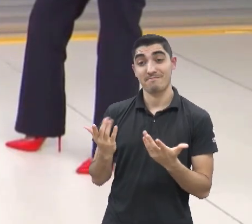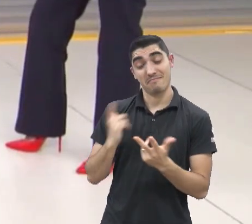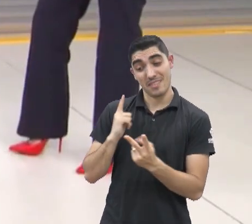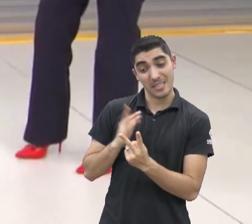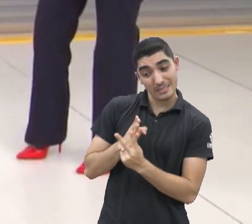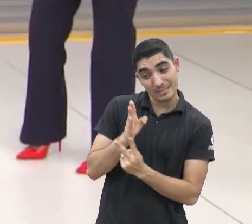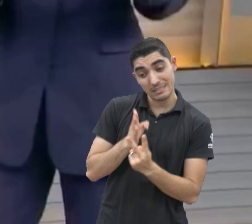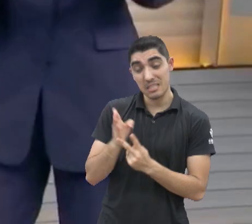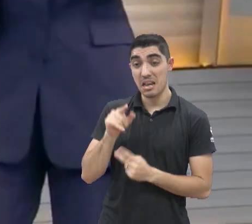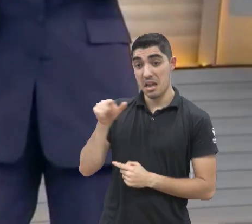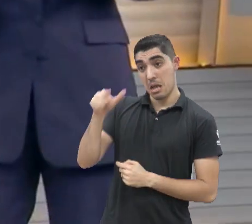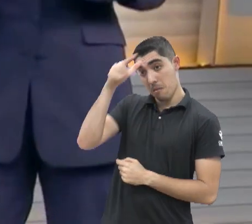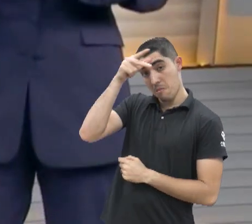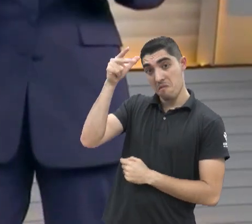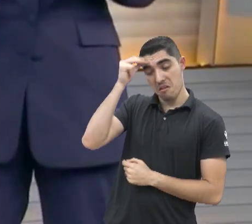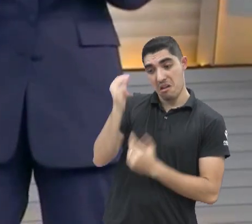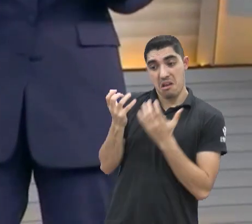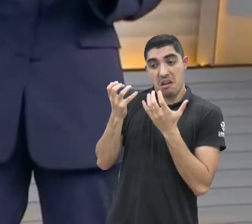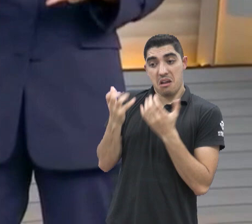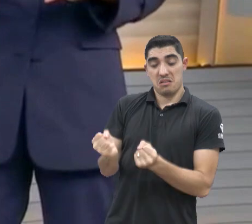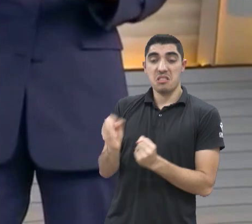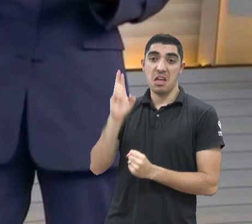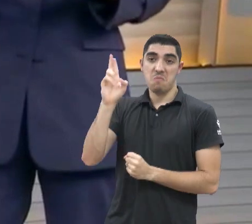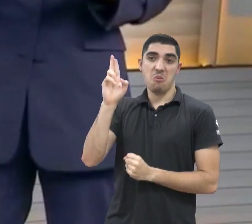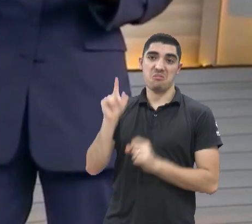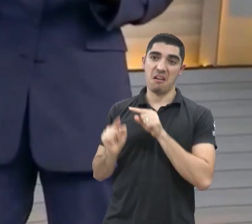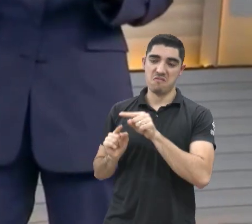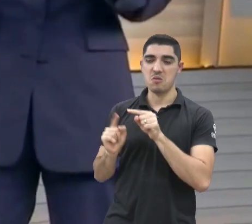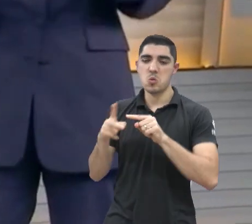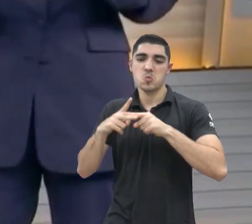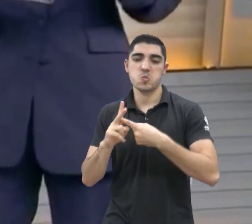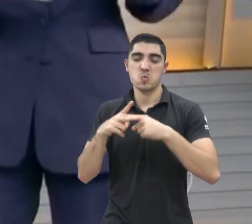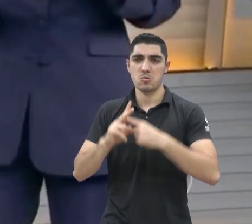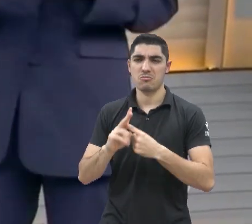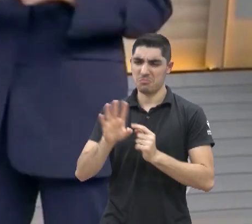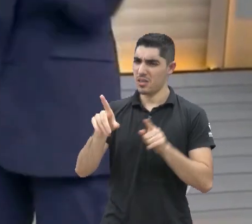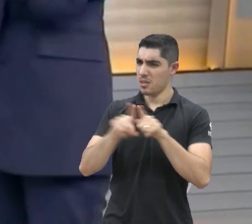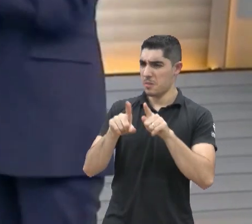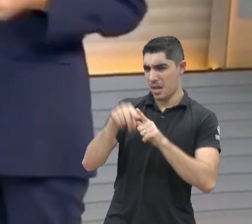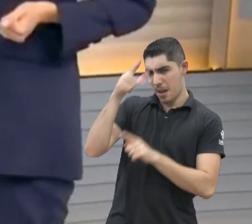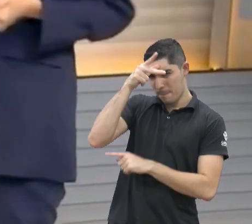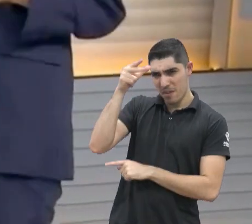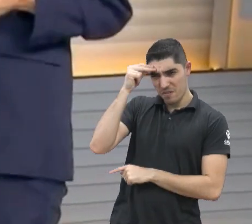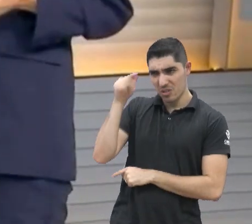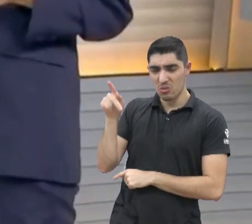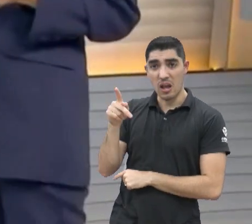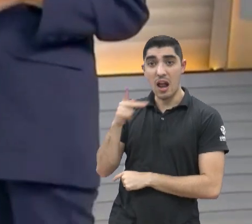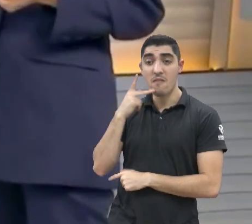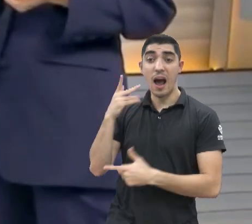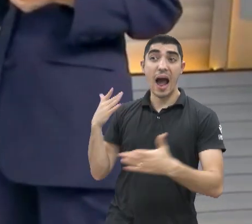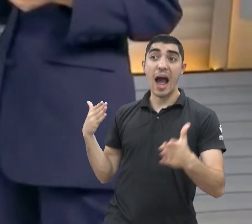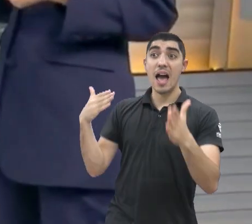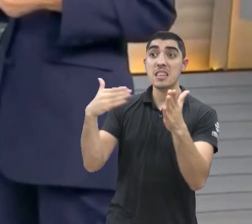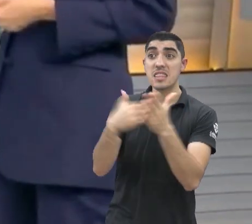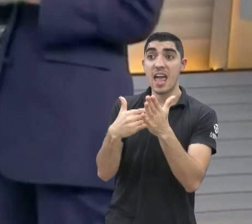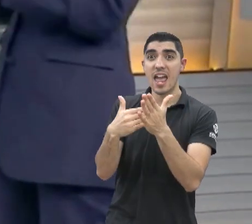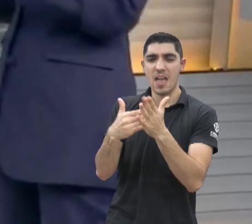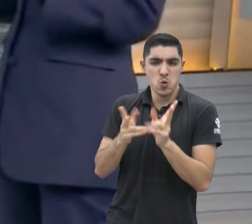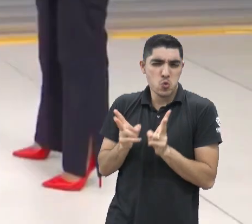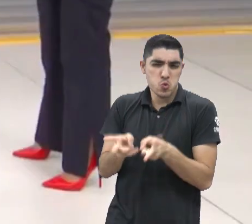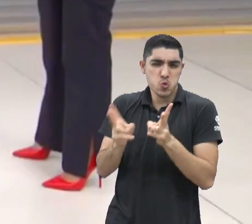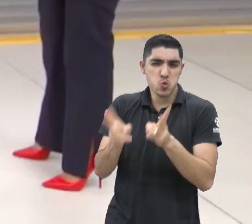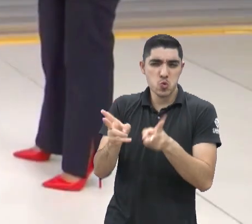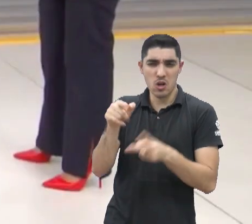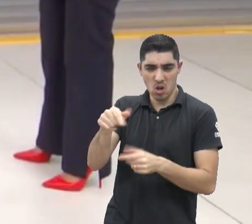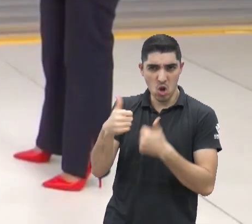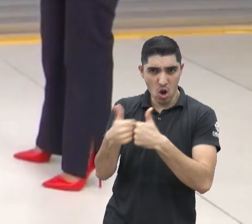forma da prefeitura assumir esse custo em vez das empresas. E outro ponto que chama atenção é que a prefeitura não vai ter o ônibus no fim da sua vida útil, né? Mas isso